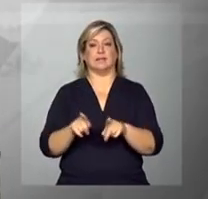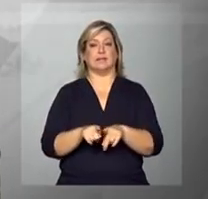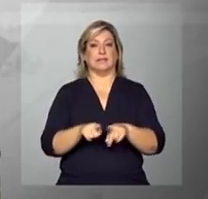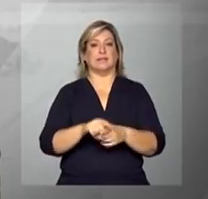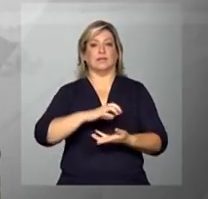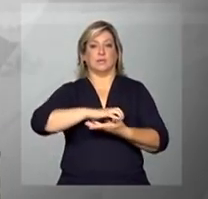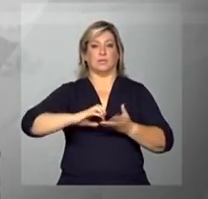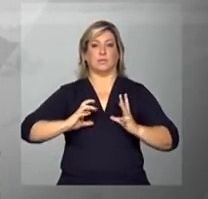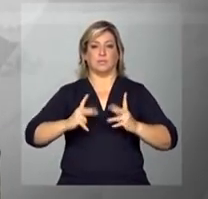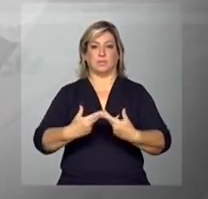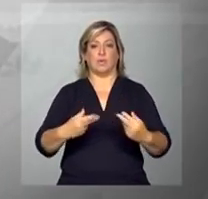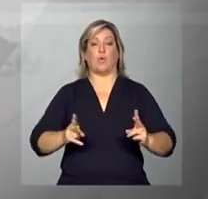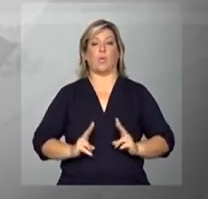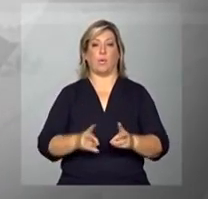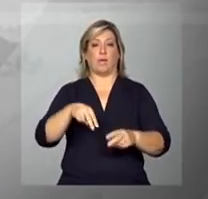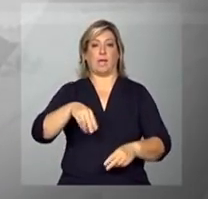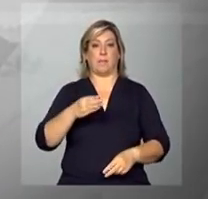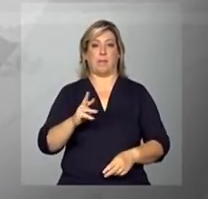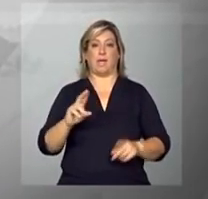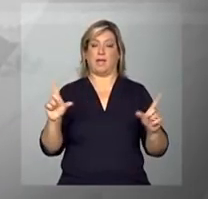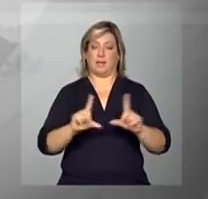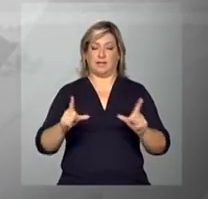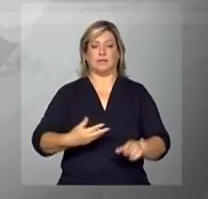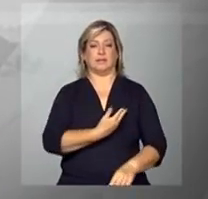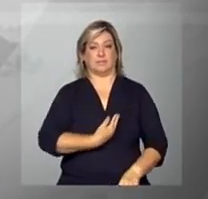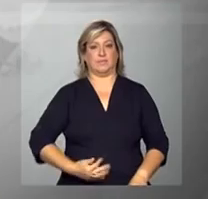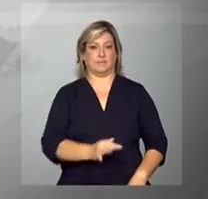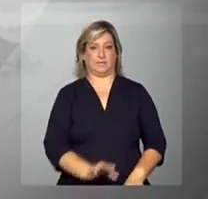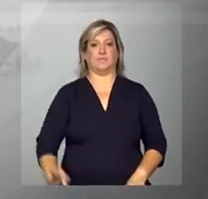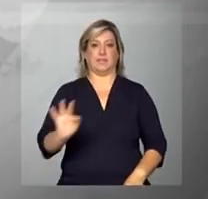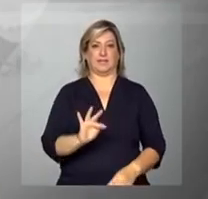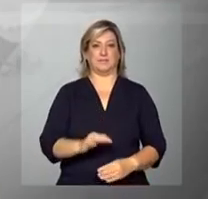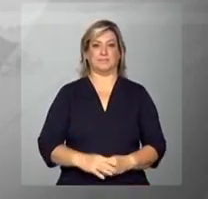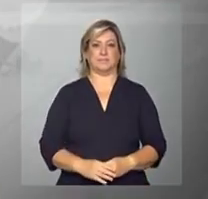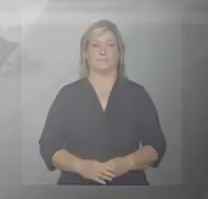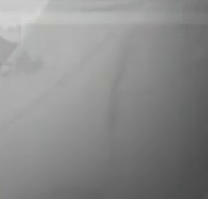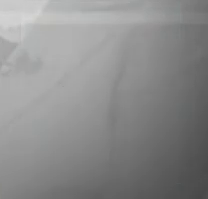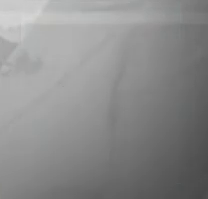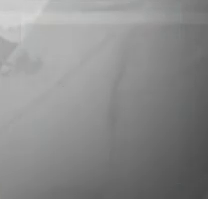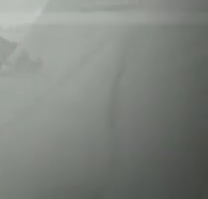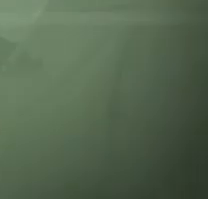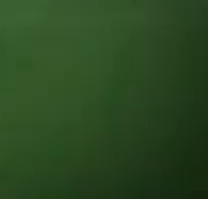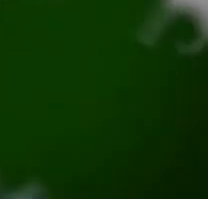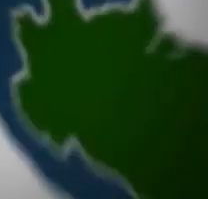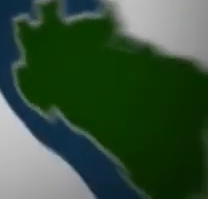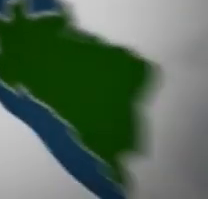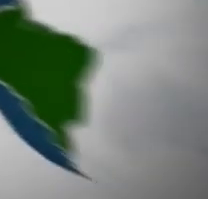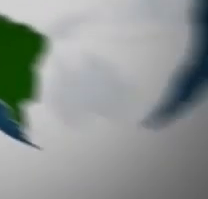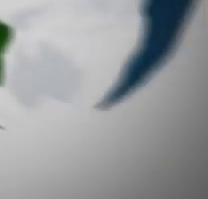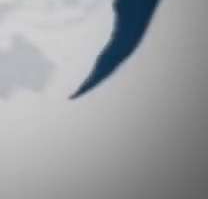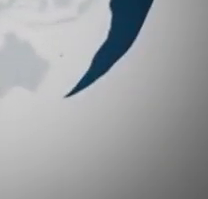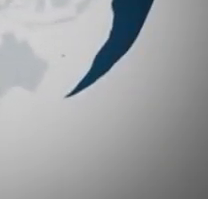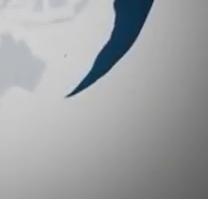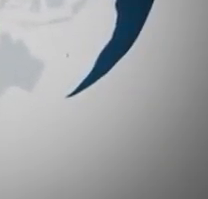e das retroescavadeiras. Continue com a gente, NBR e a TV do Governo Federal.